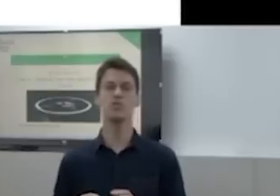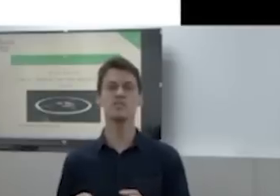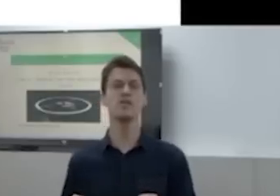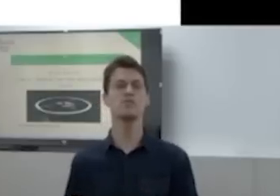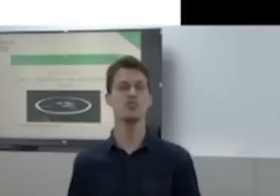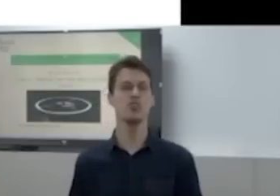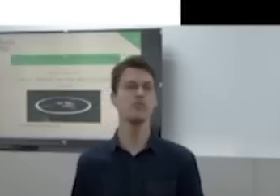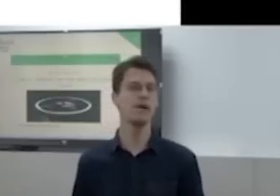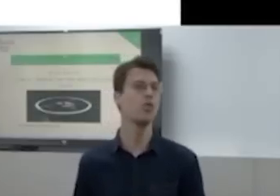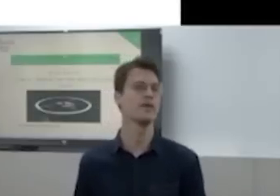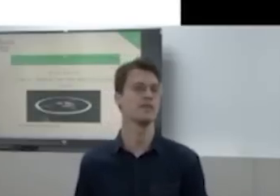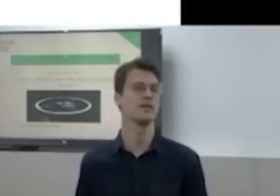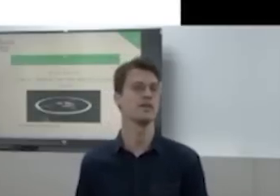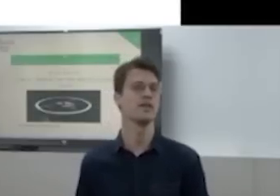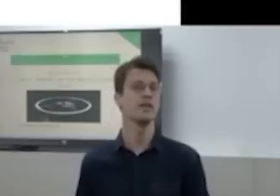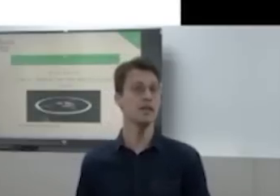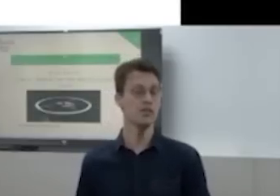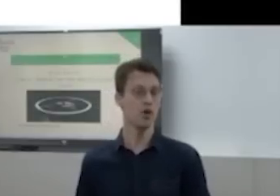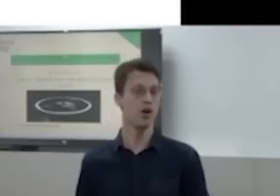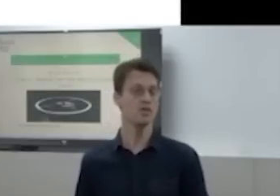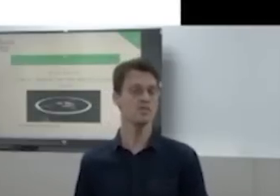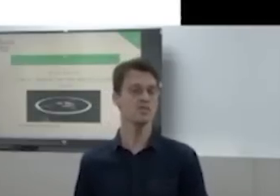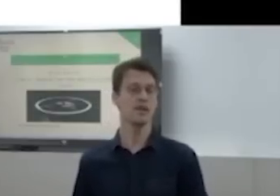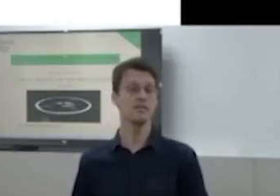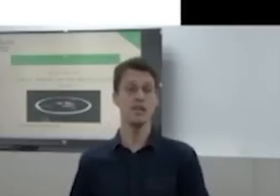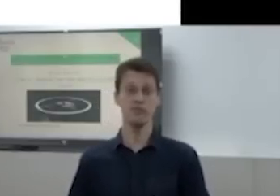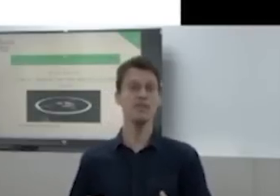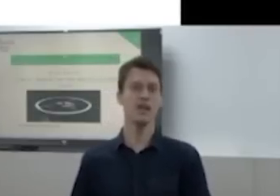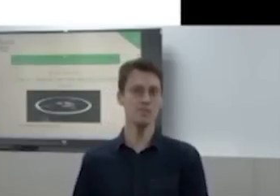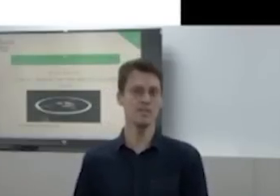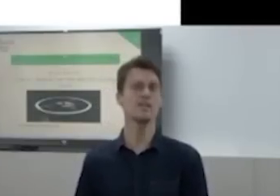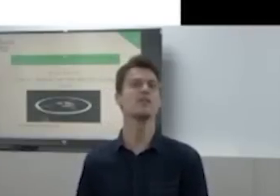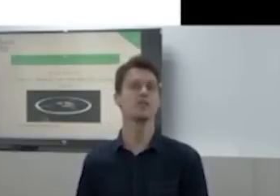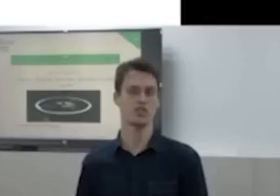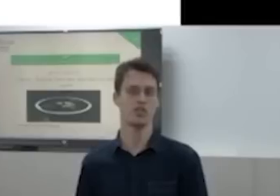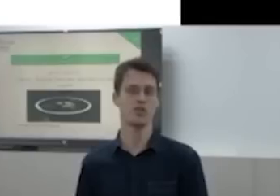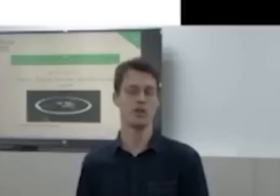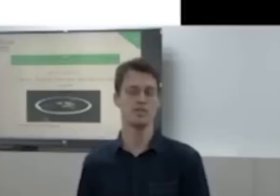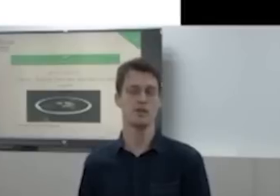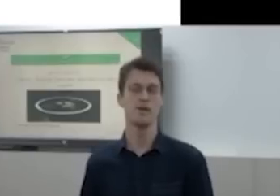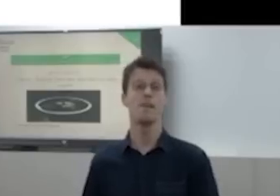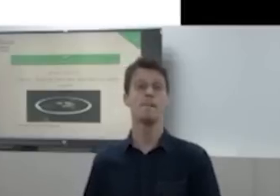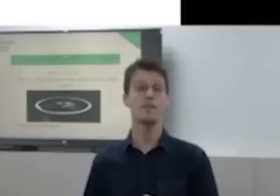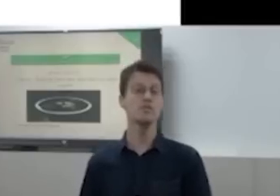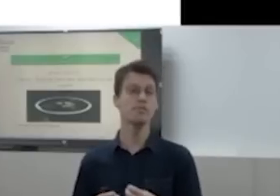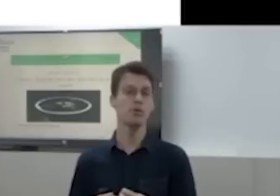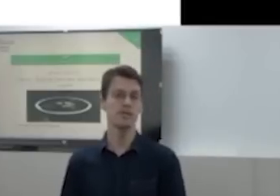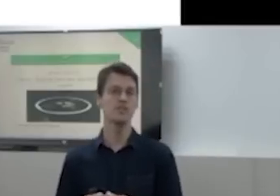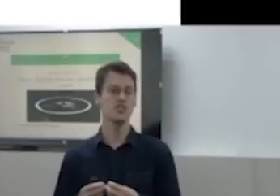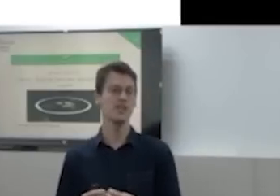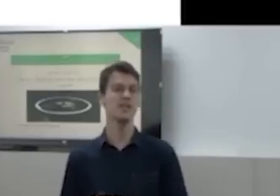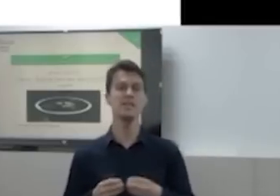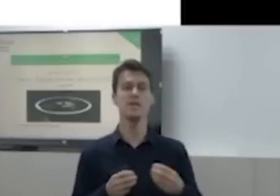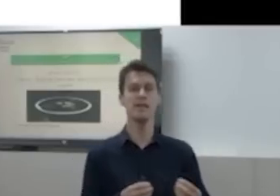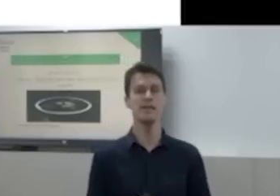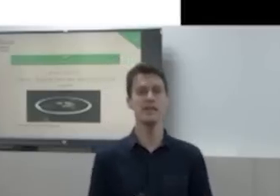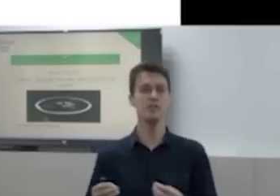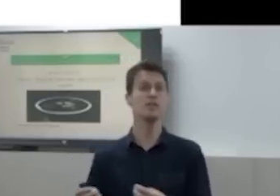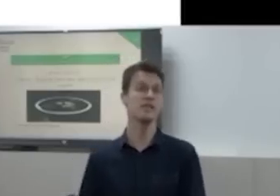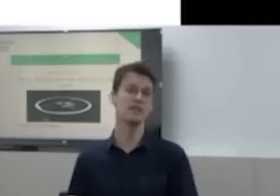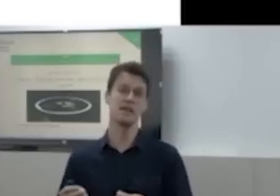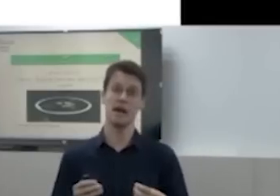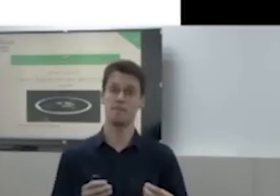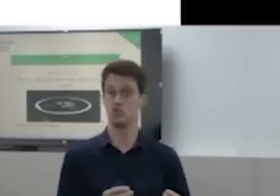um de nós gostamos de alguma coisa. E nós defendemos aquilo que a gente gosta. Mas o importante é